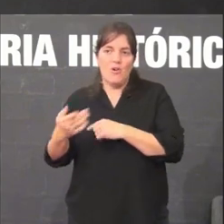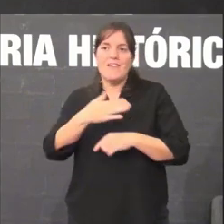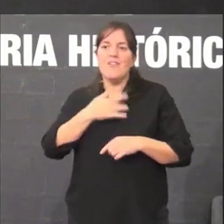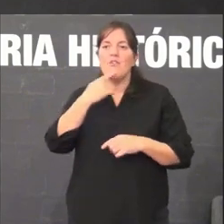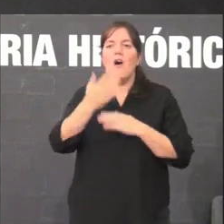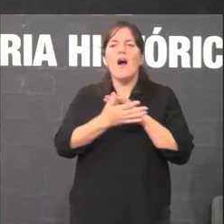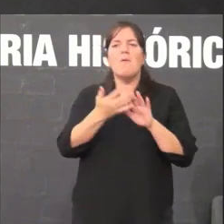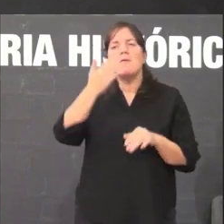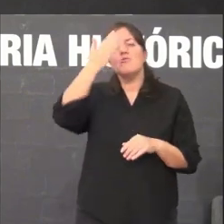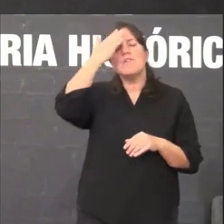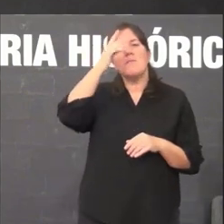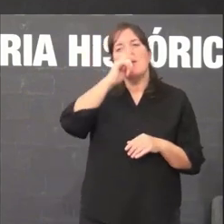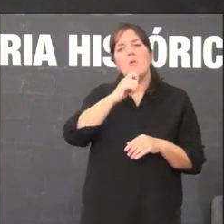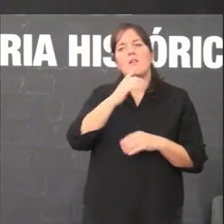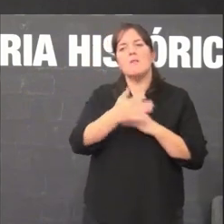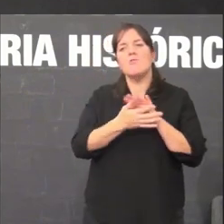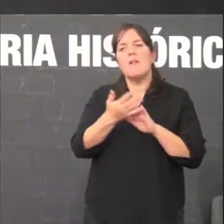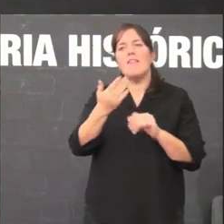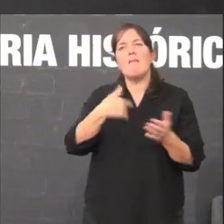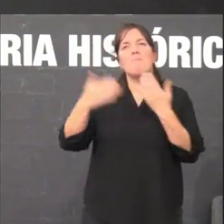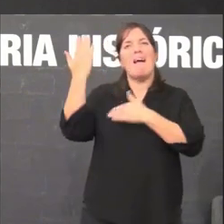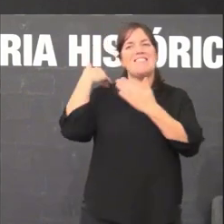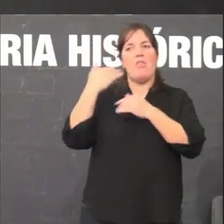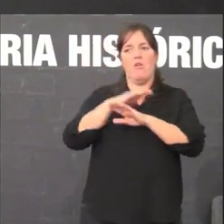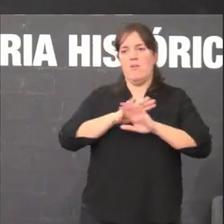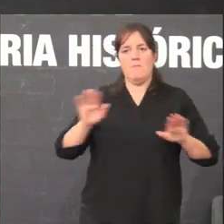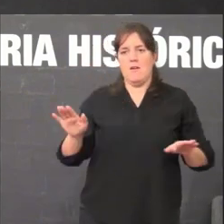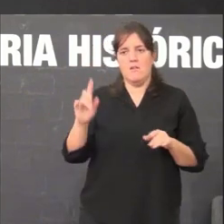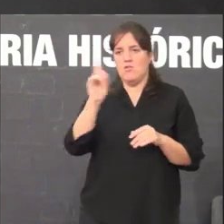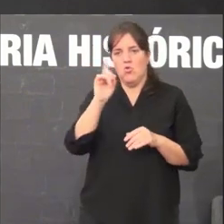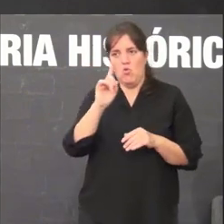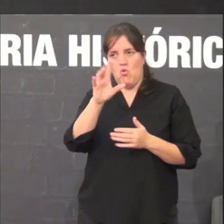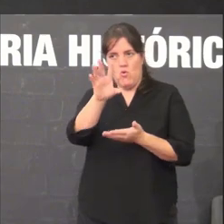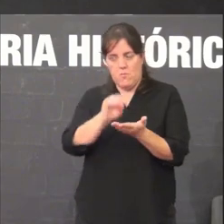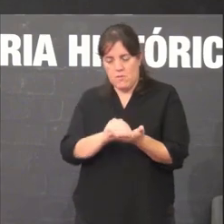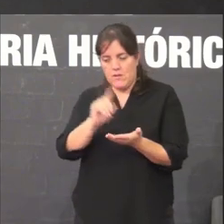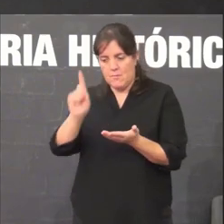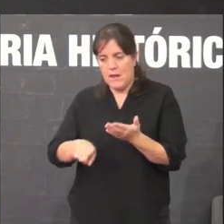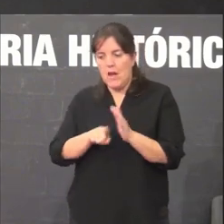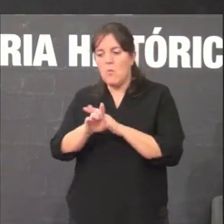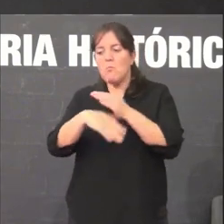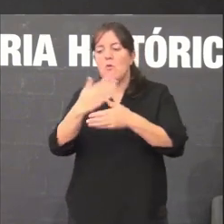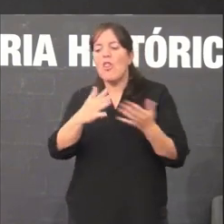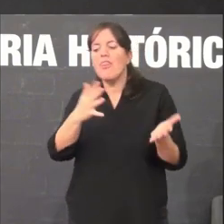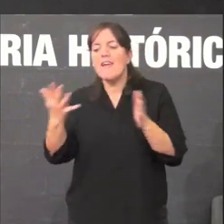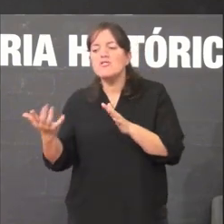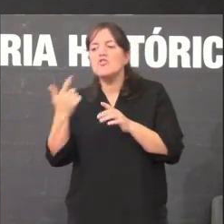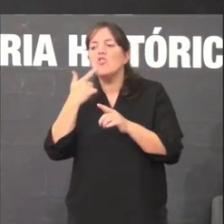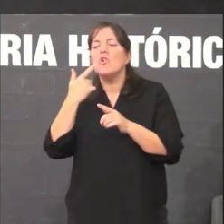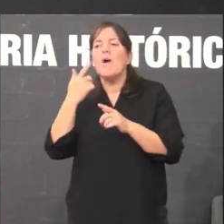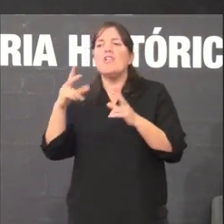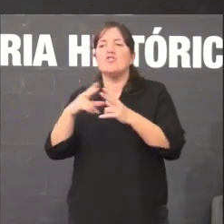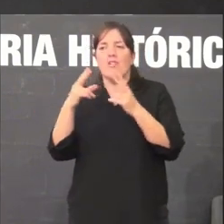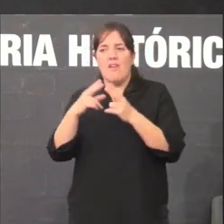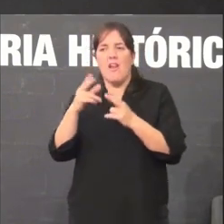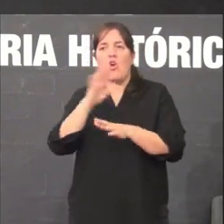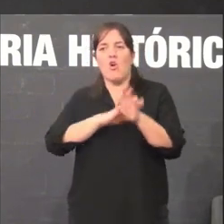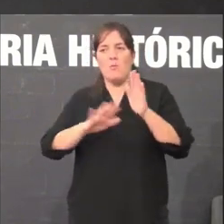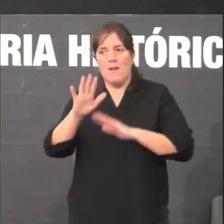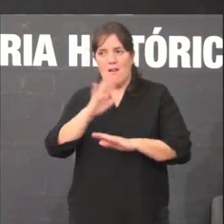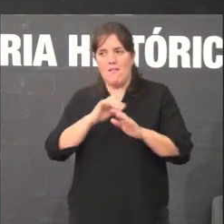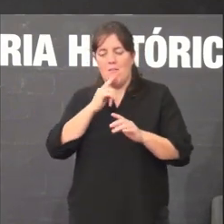estamos apenas a referir ao passado, mas estamos também a referir a um processo social complexo, de construção